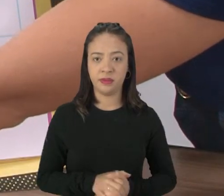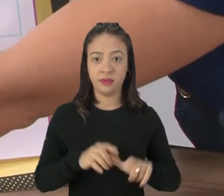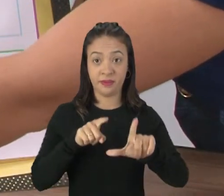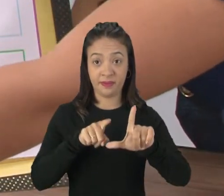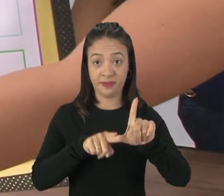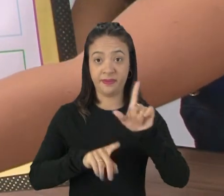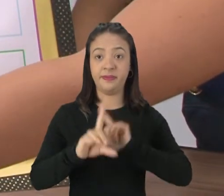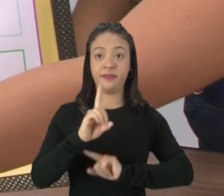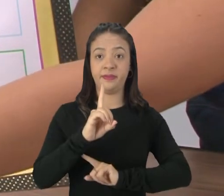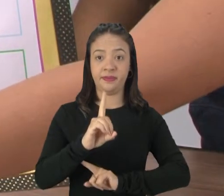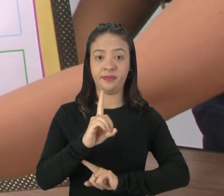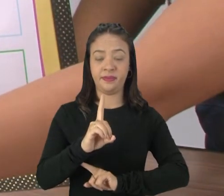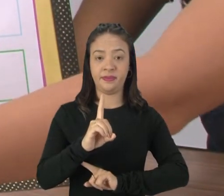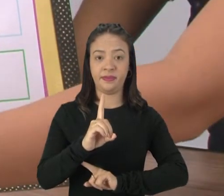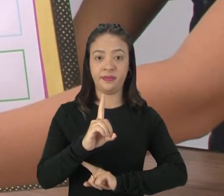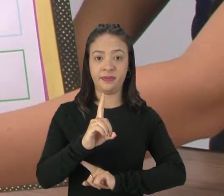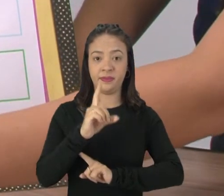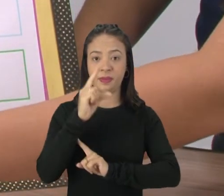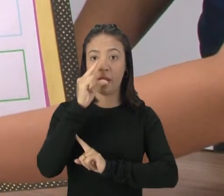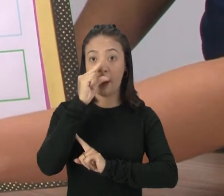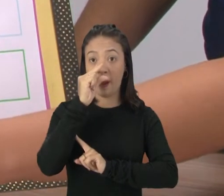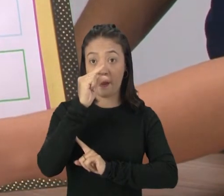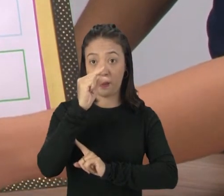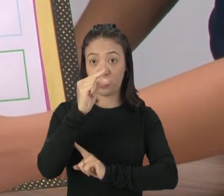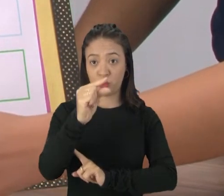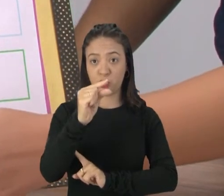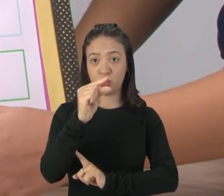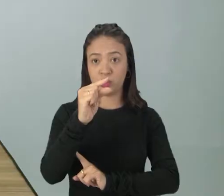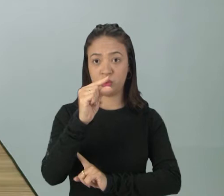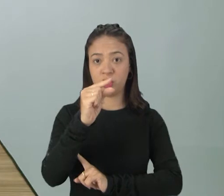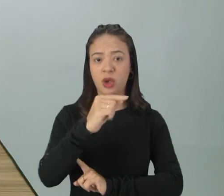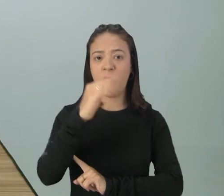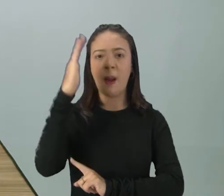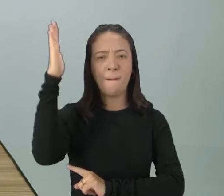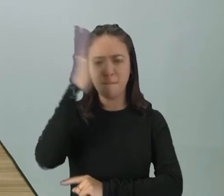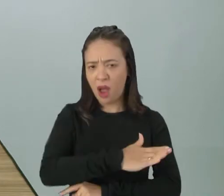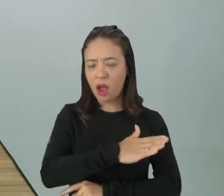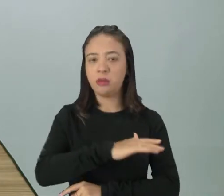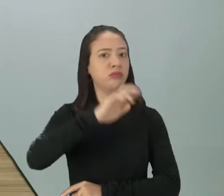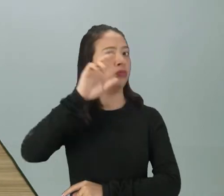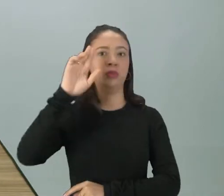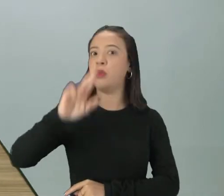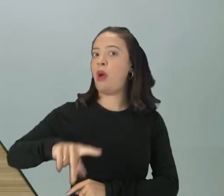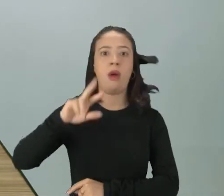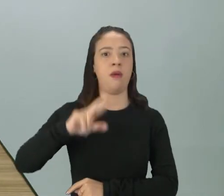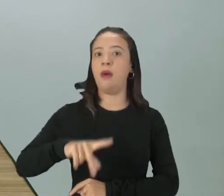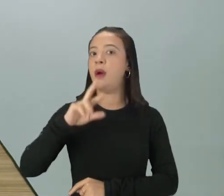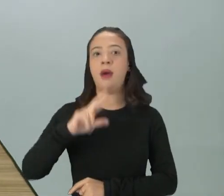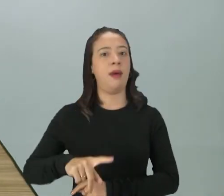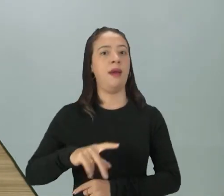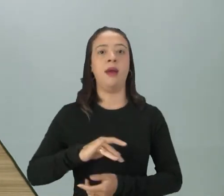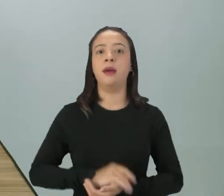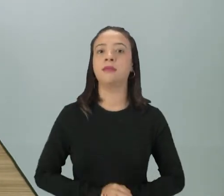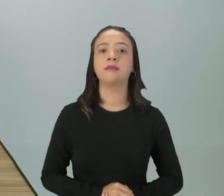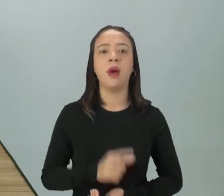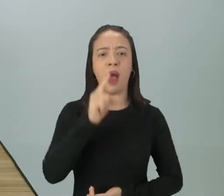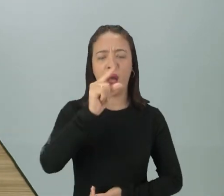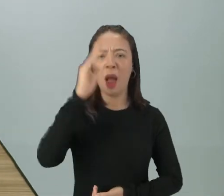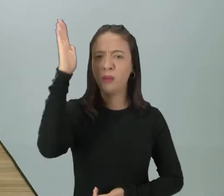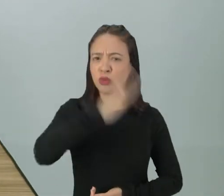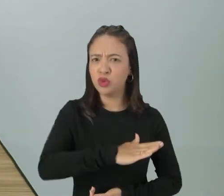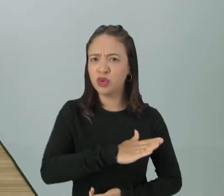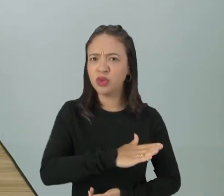D. A bruxa não era malvada. A bruxa não